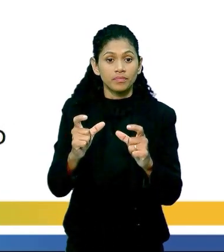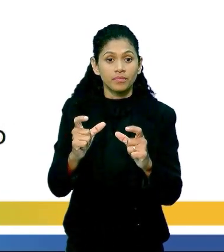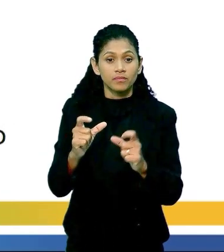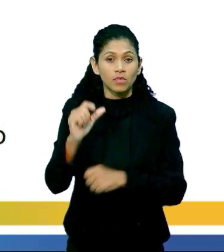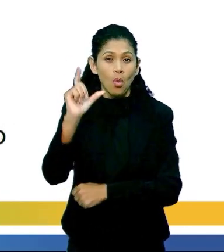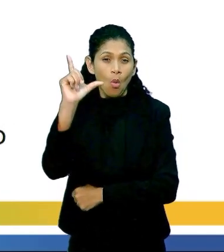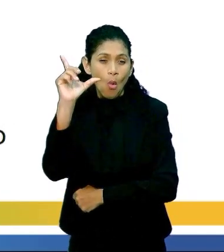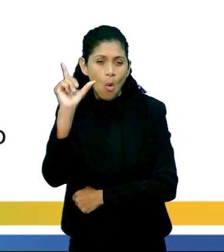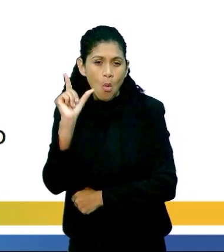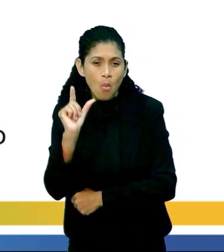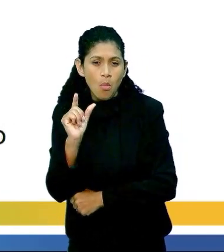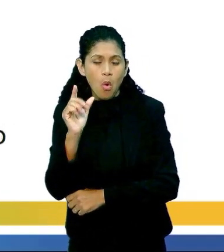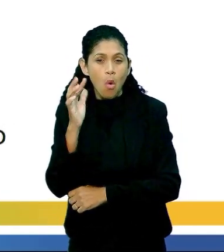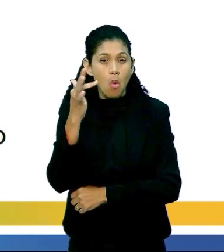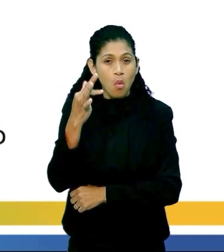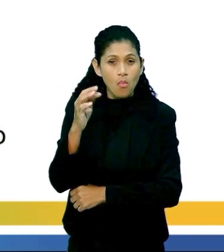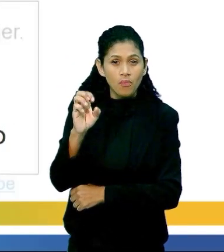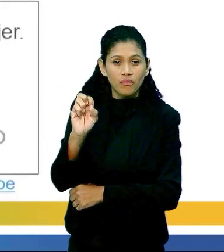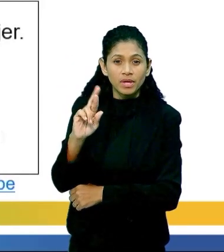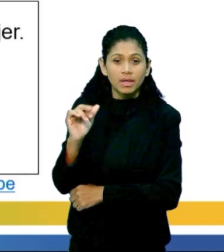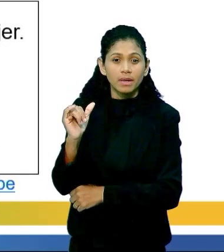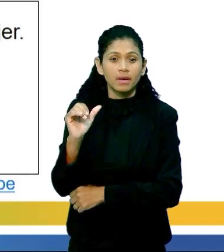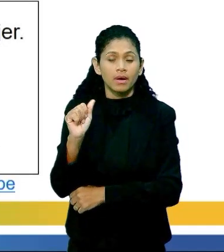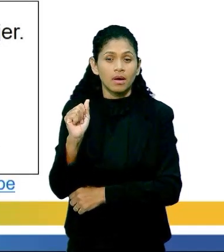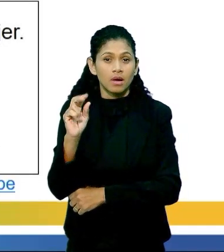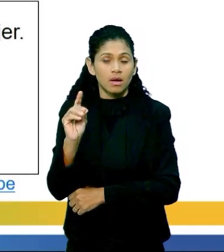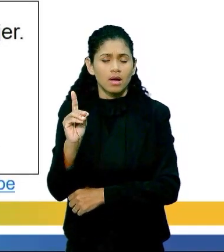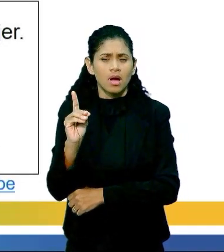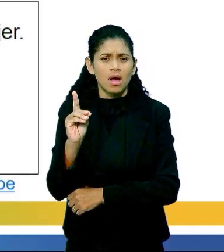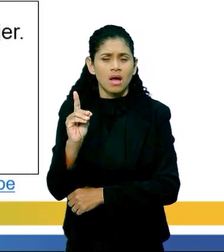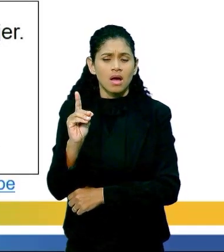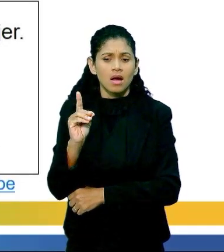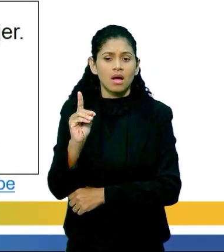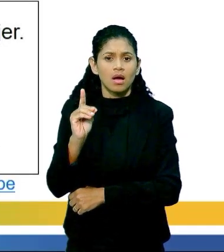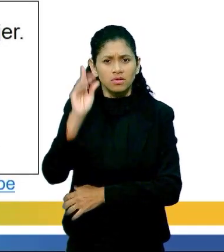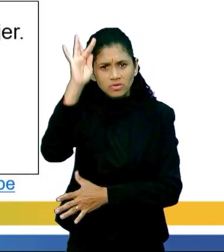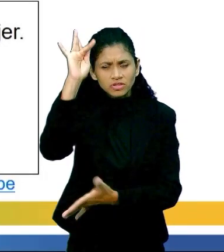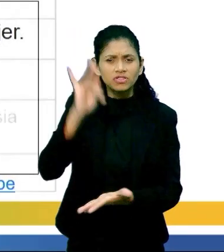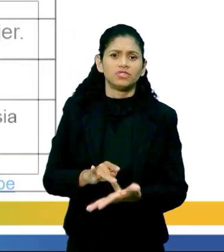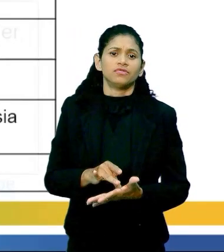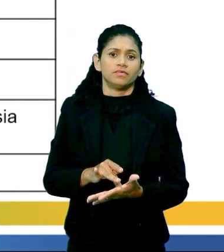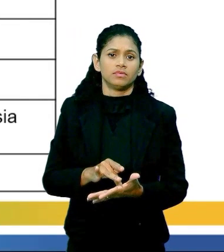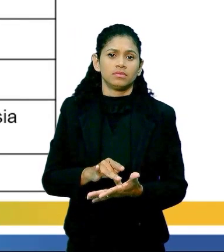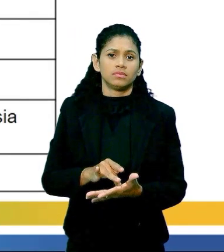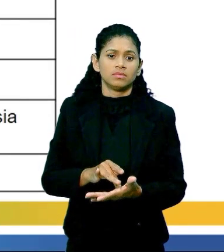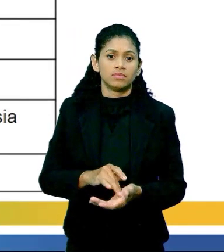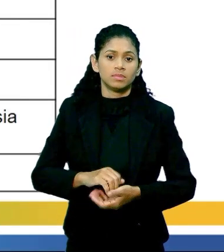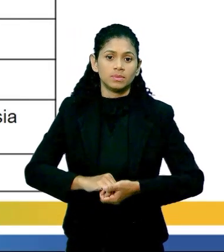poucos feriados são oficiais, a letra A, tá? Então a gente vai aqui para analisar a letra A. Ó.